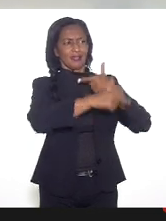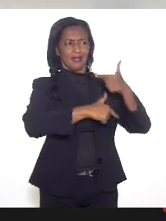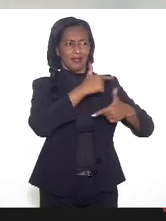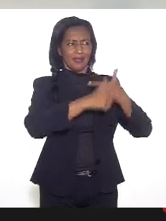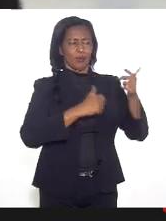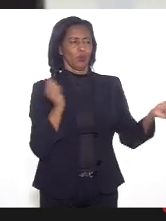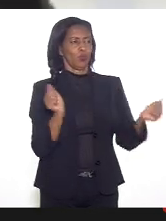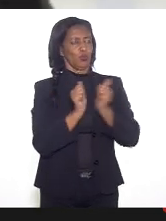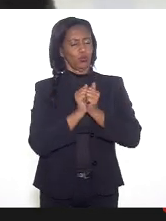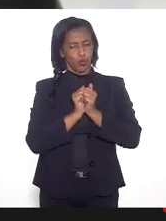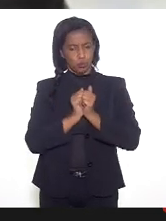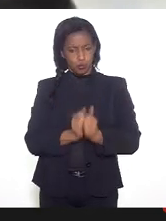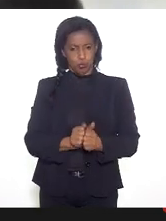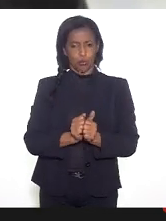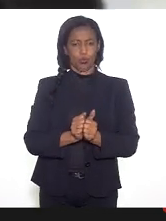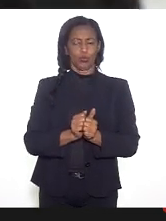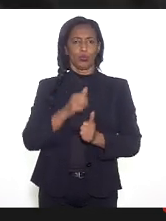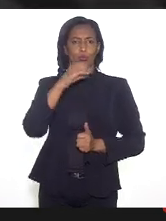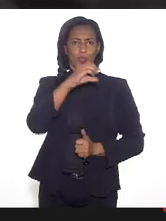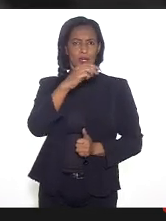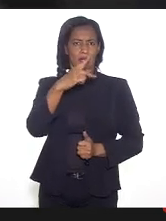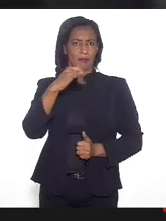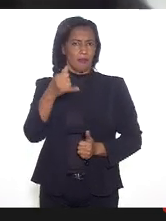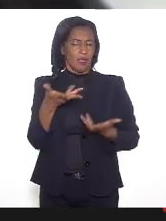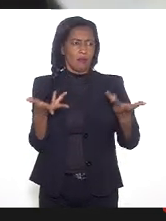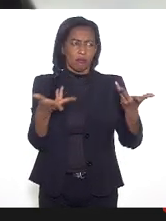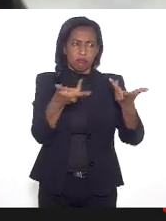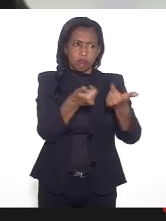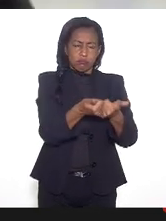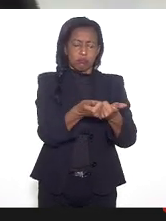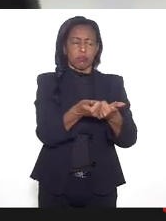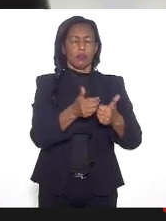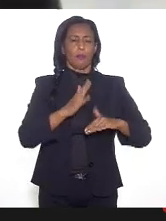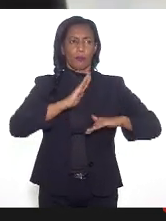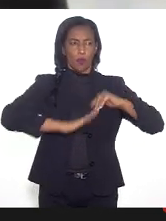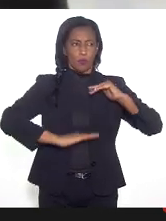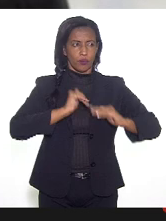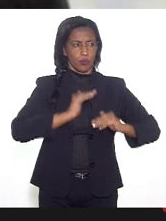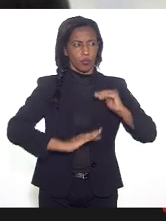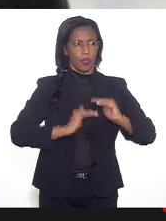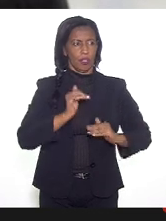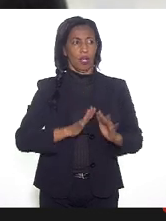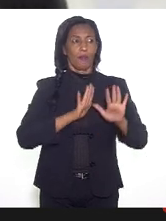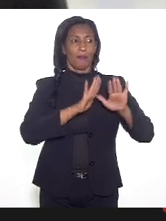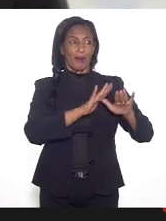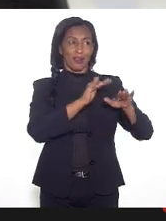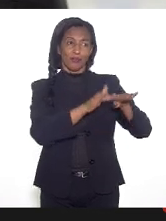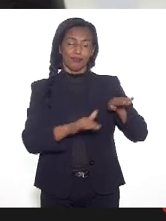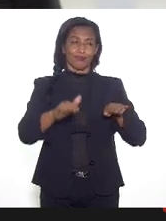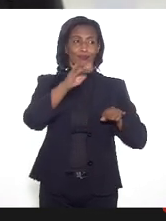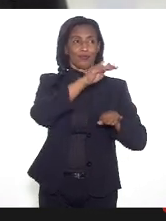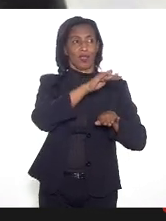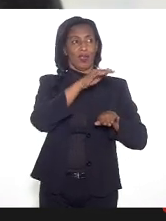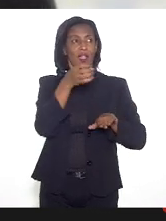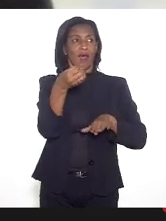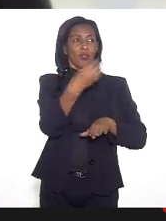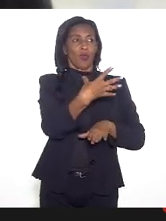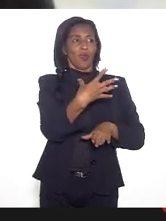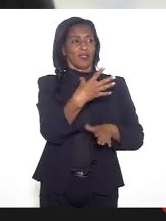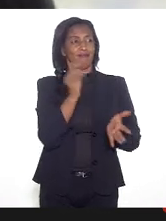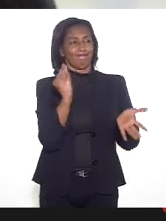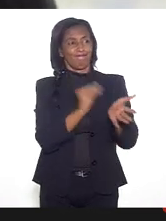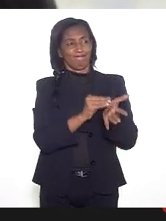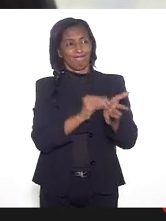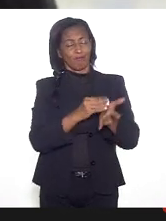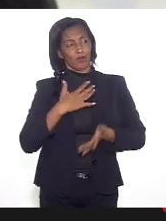conosco ativamente por ocasião da CPI, com brilhantismo de sempre, mas, sobretudo, a nossa insatisfação